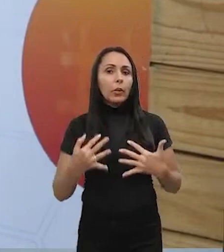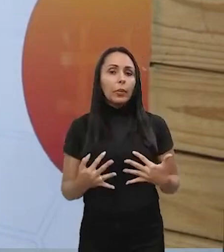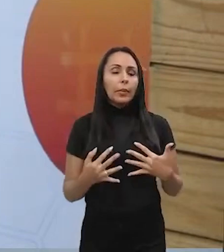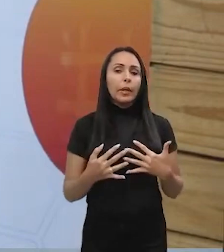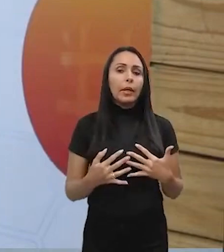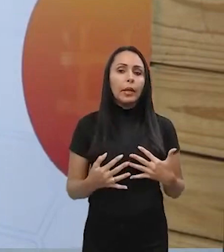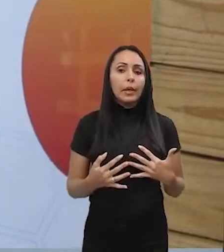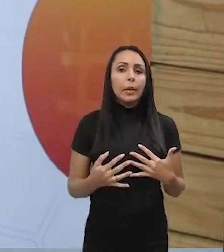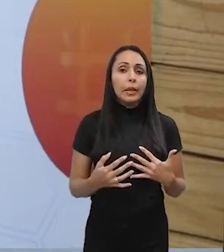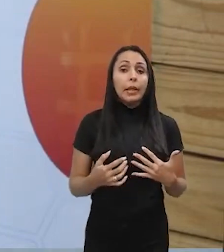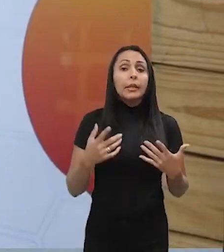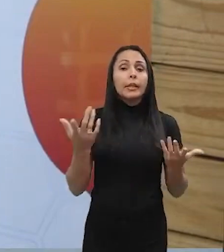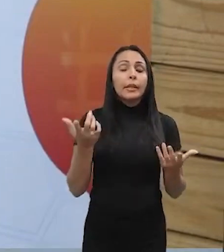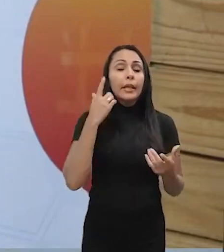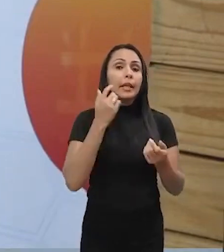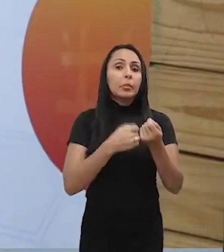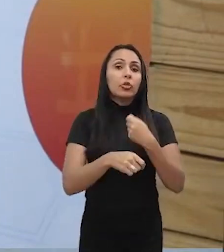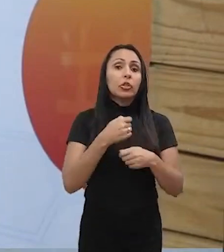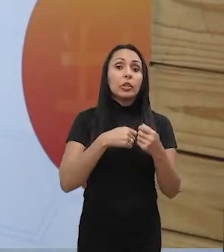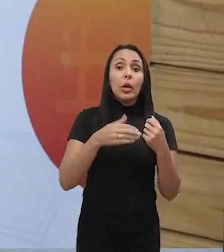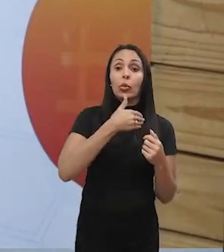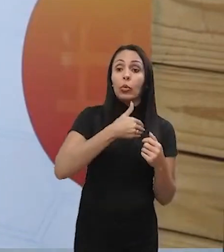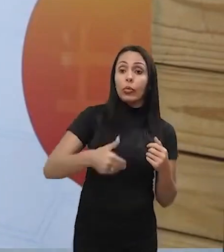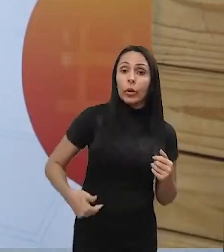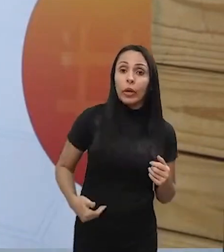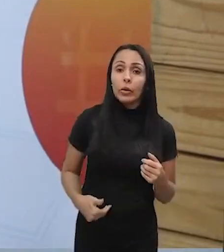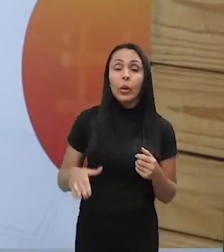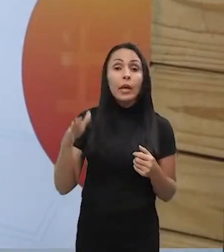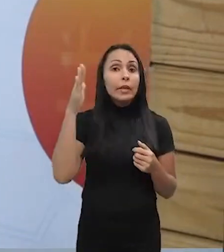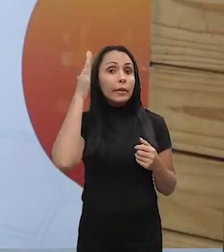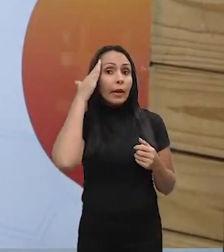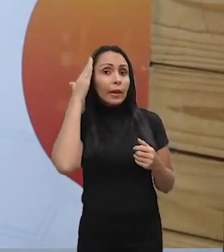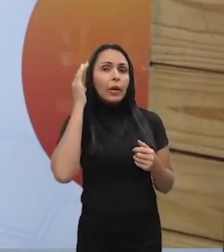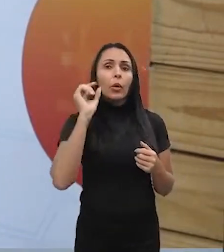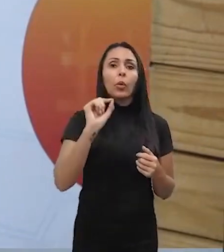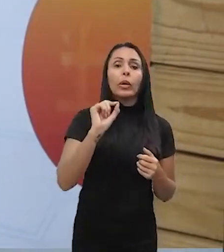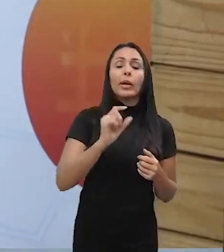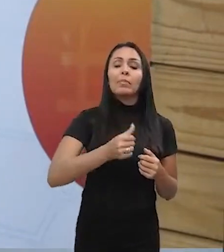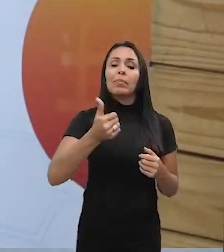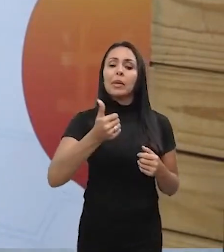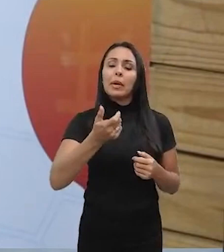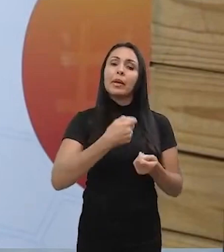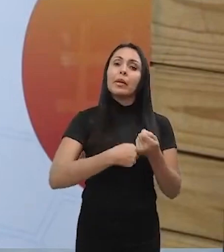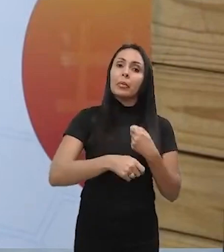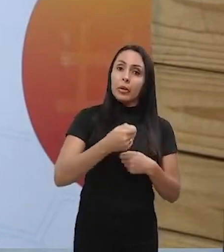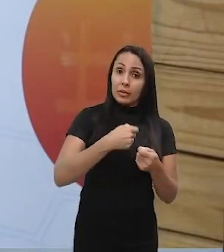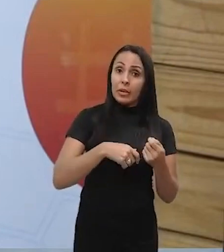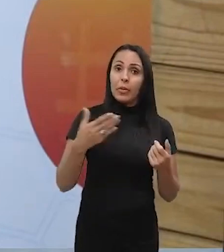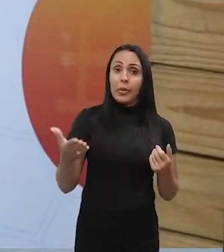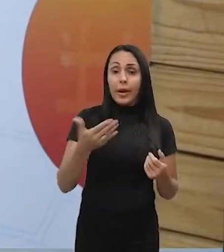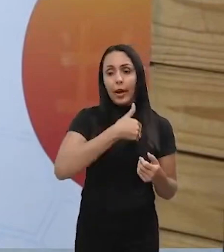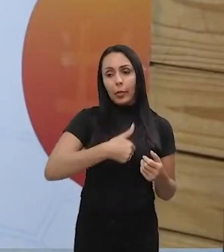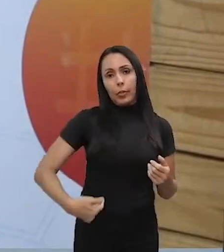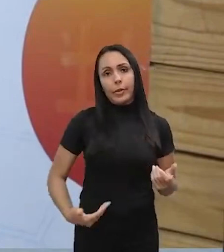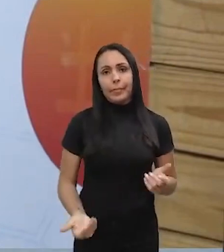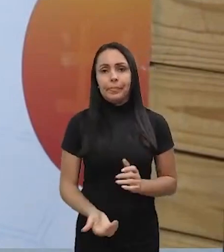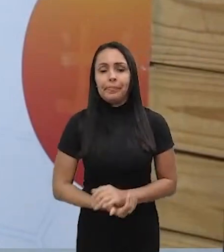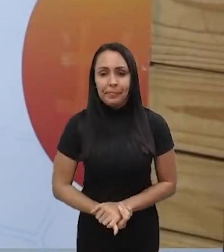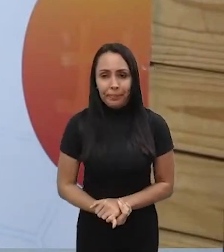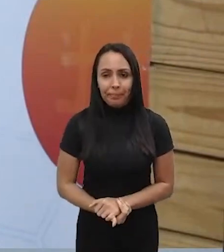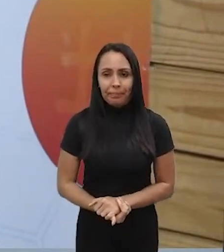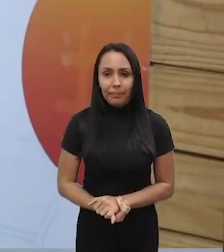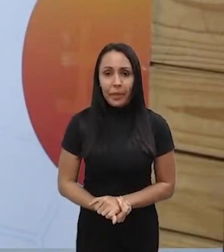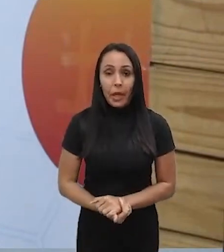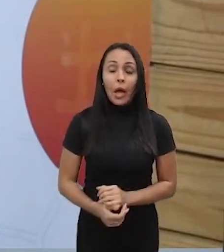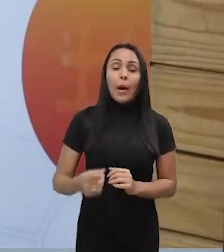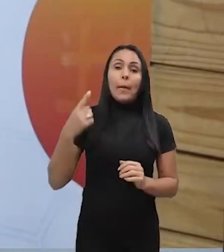mas se quem administra é o governo, entende-se que a primeira administração seria a pública. Mas no